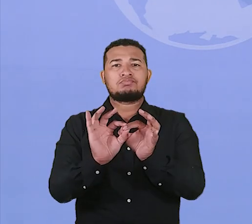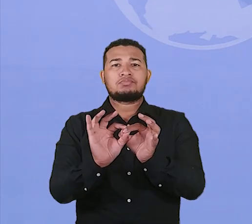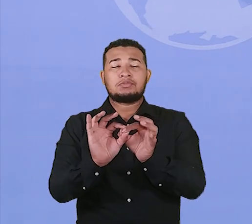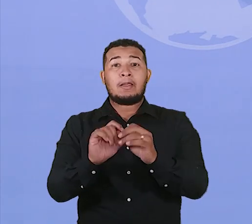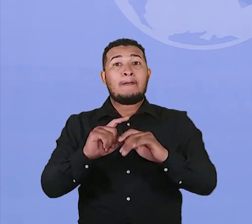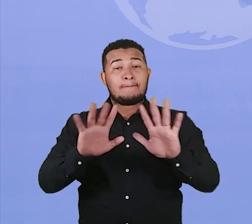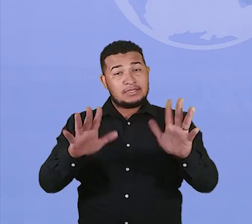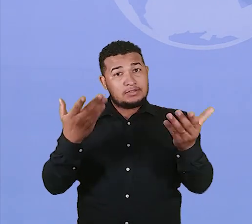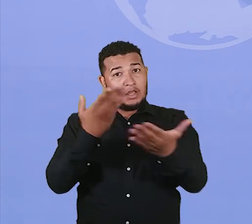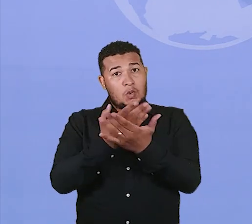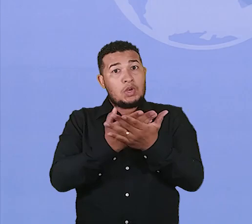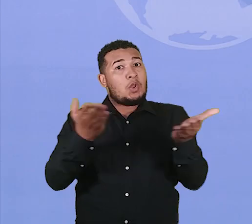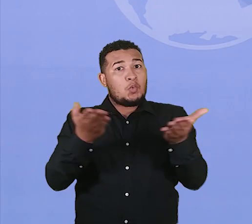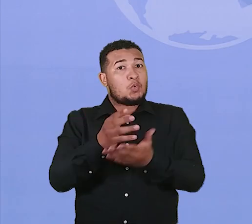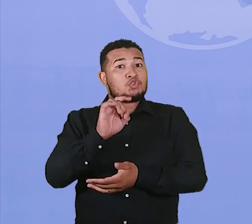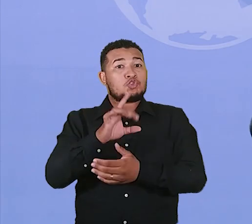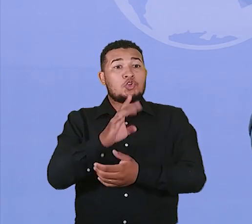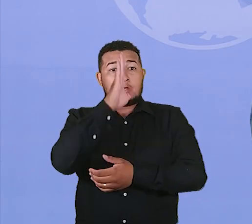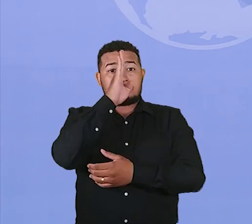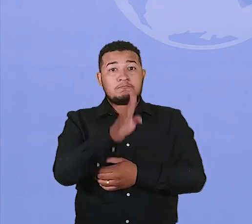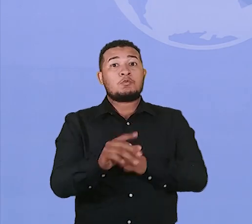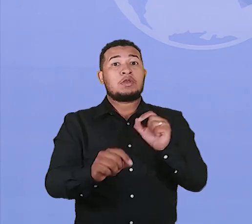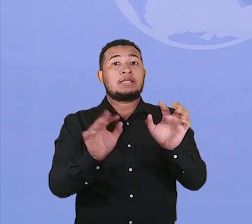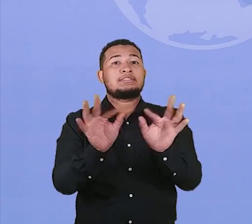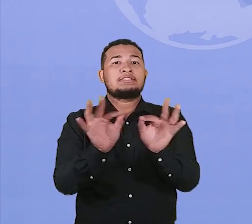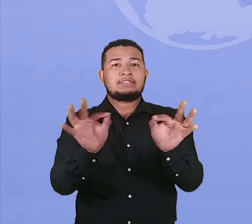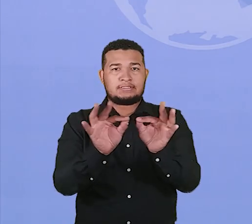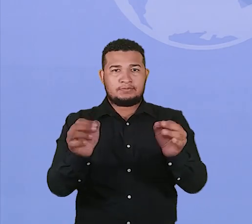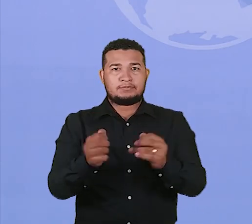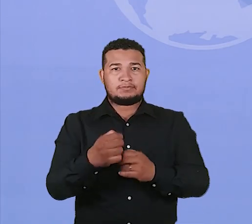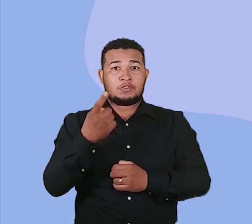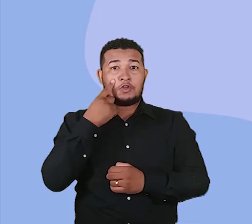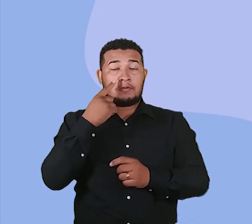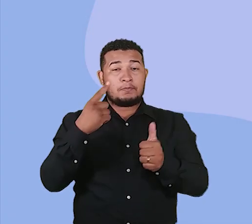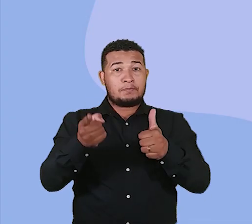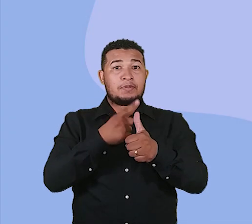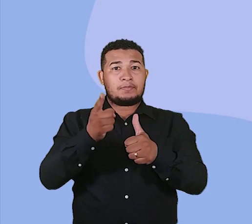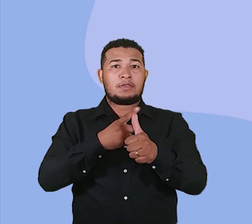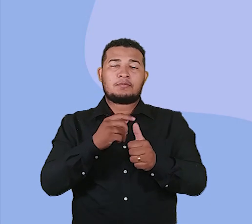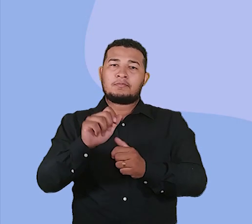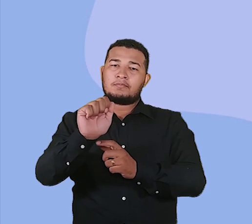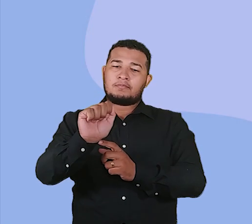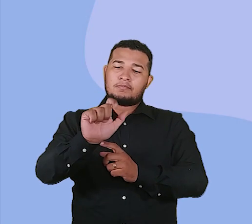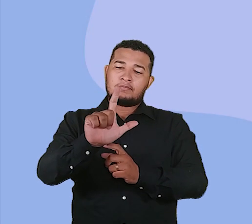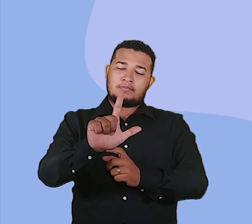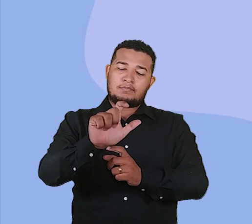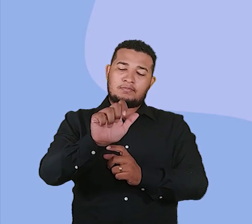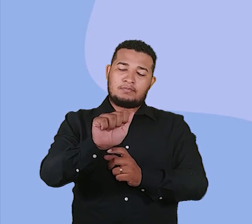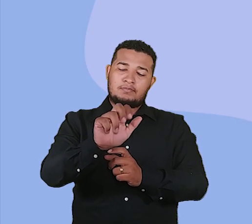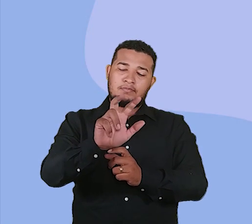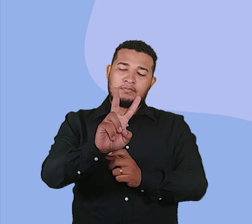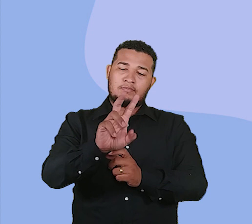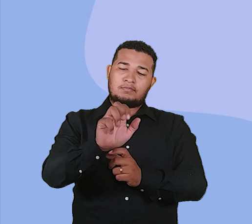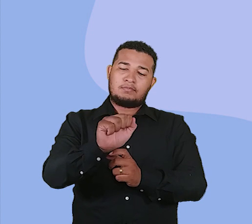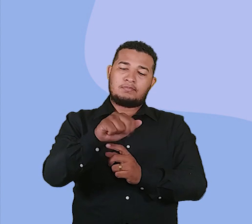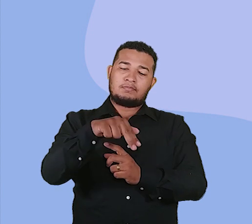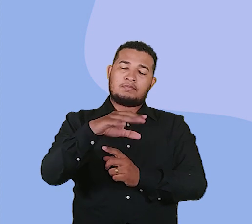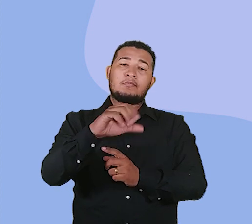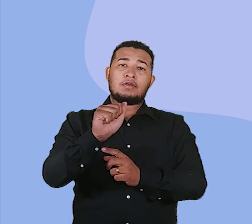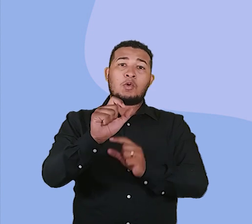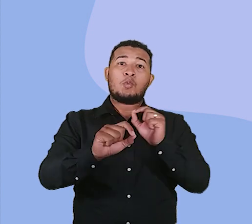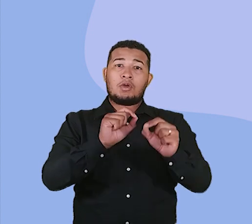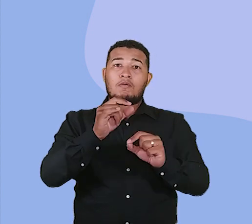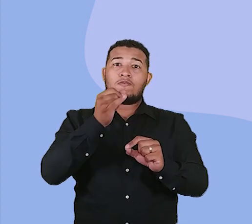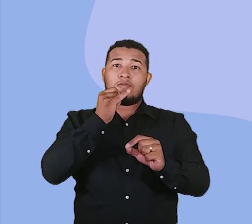falar das máquinas simples e olha a primeira delas aí a alavanca alavanca